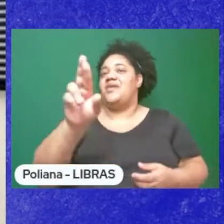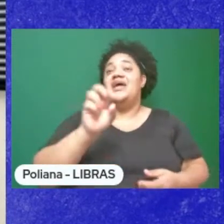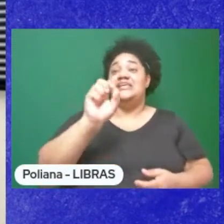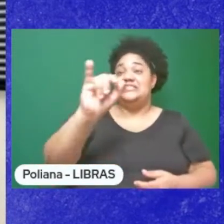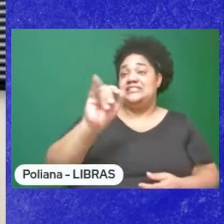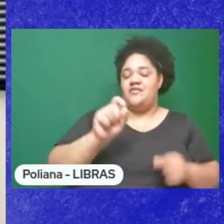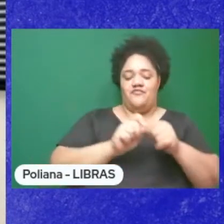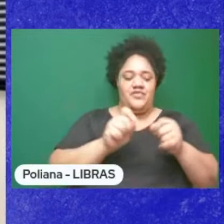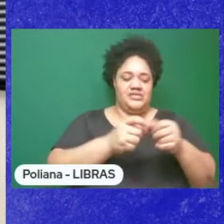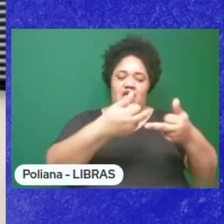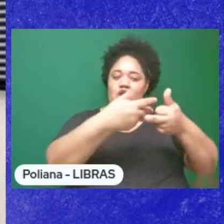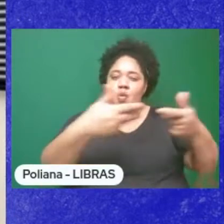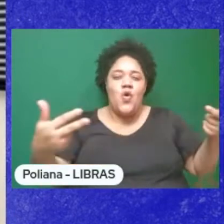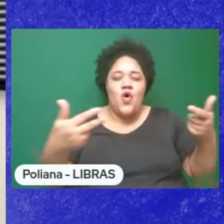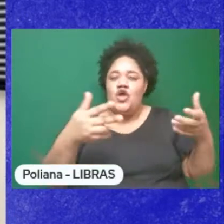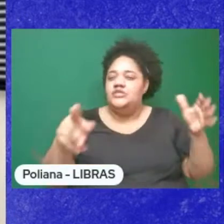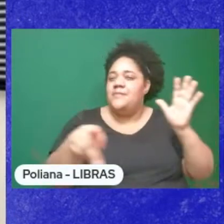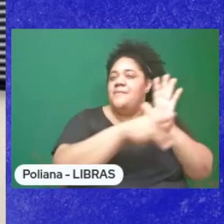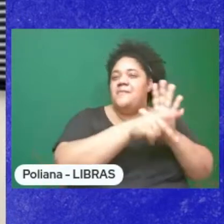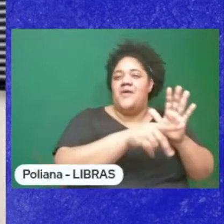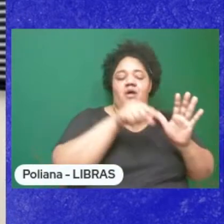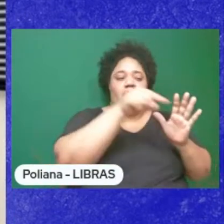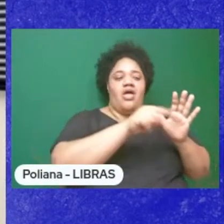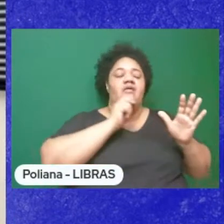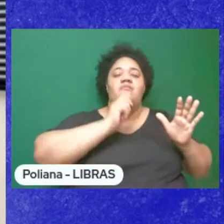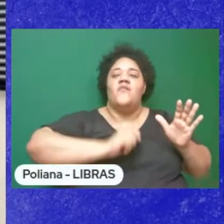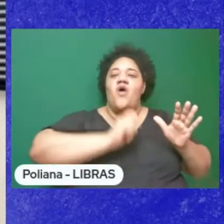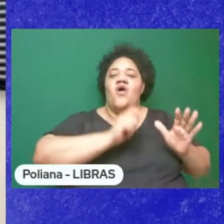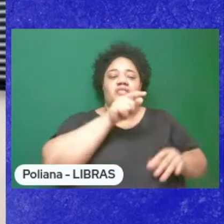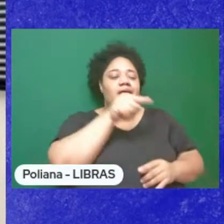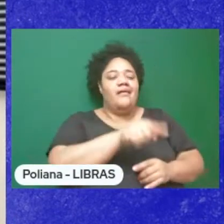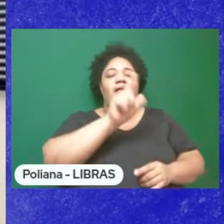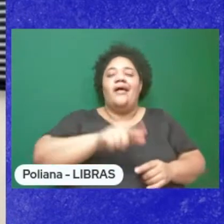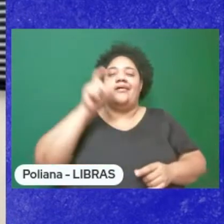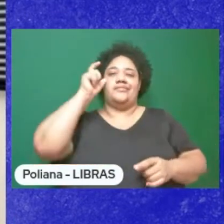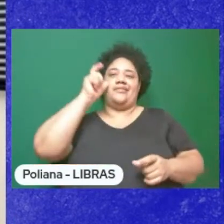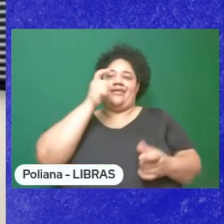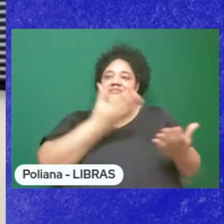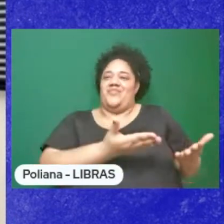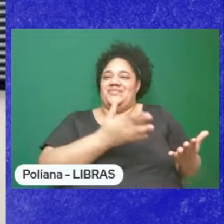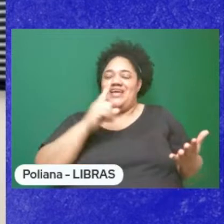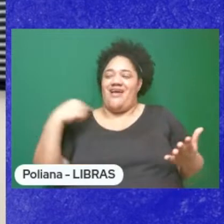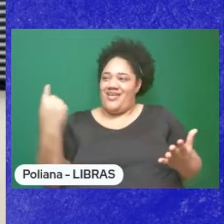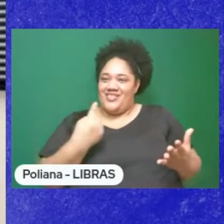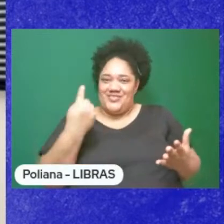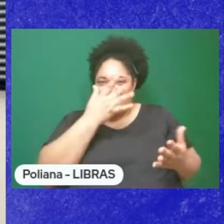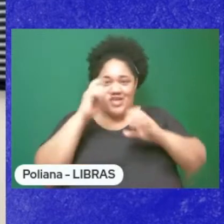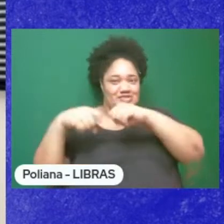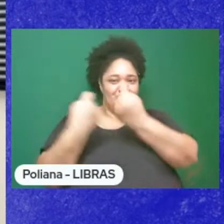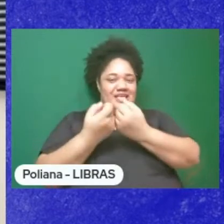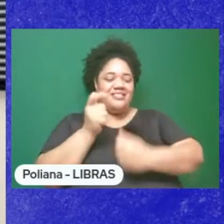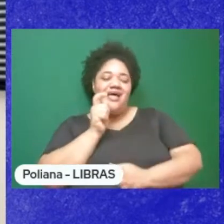satânicos, o body está ali presente. Então, o body, ele é muito demonizado. E existem classes que são muito demonizadas,